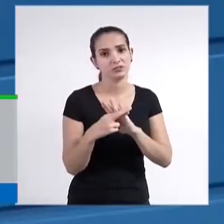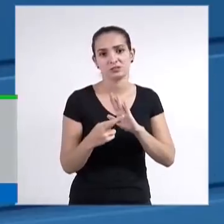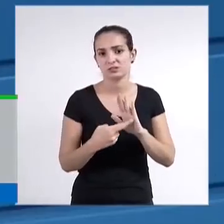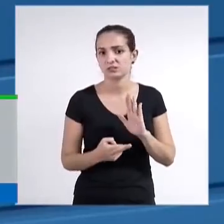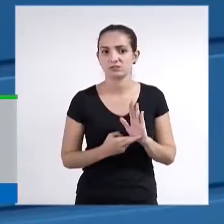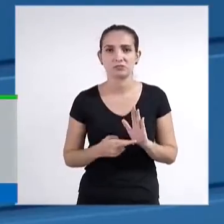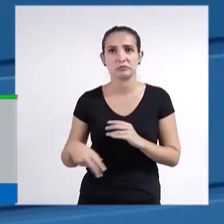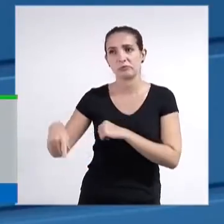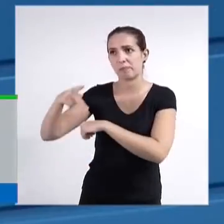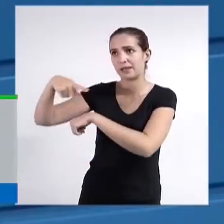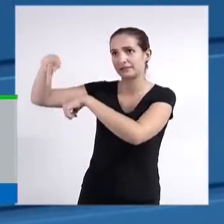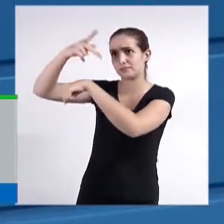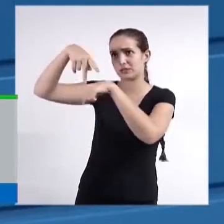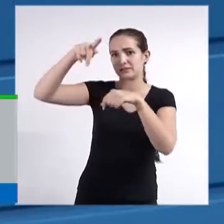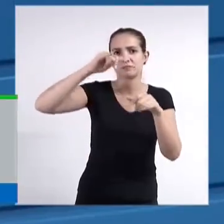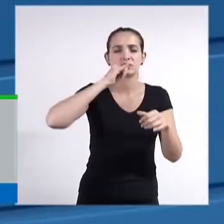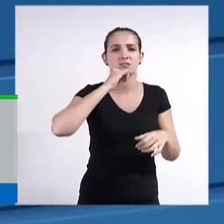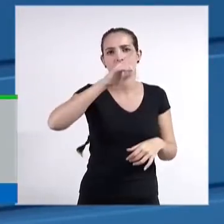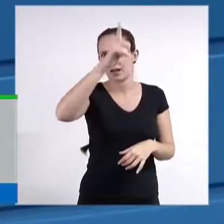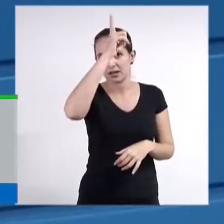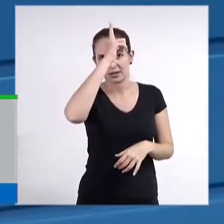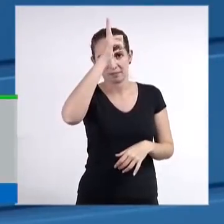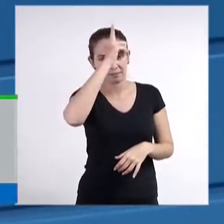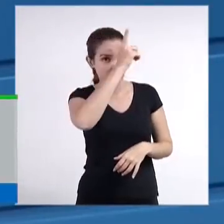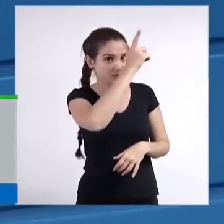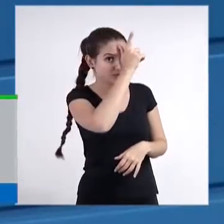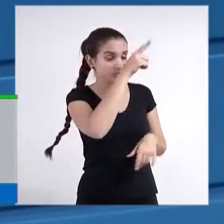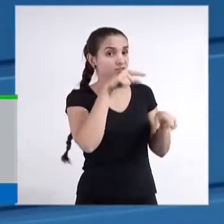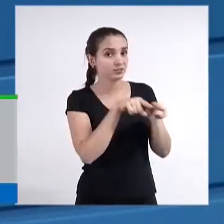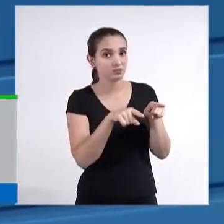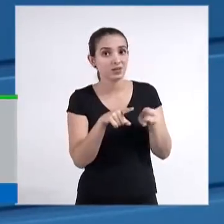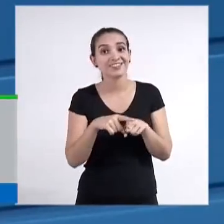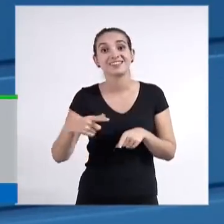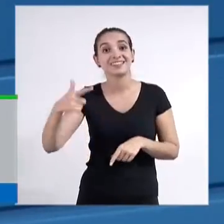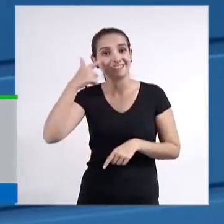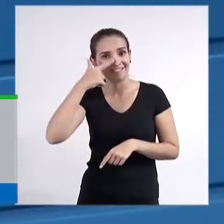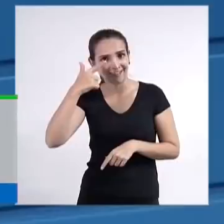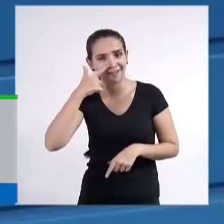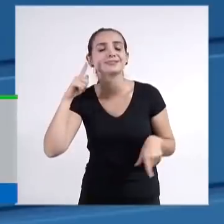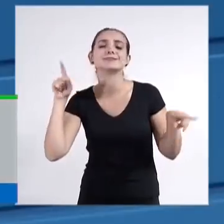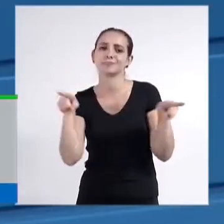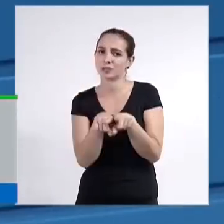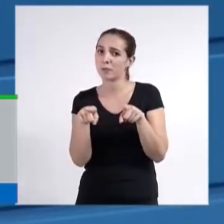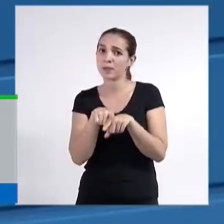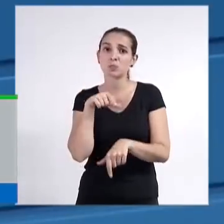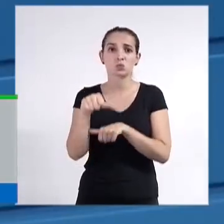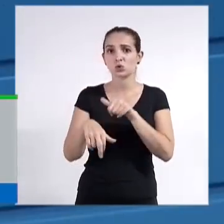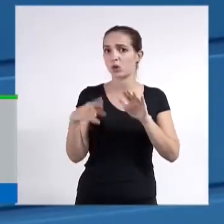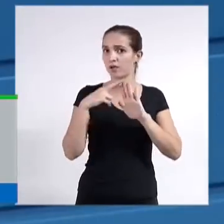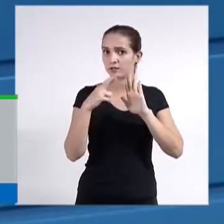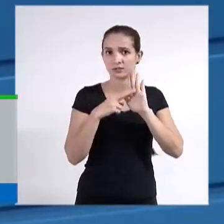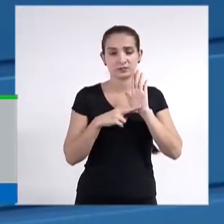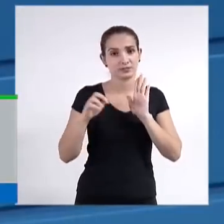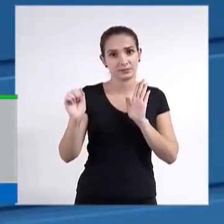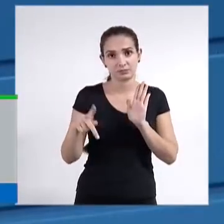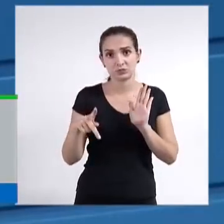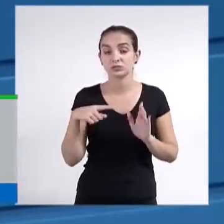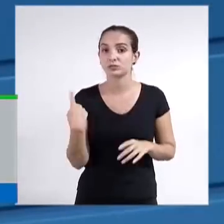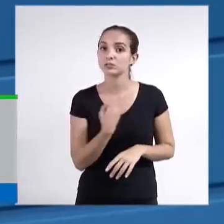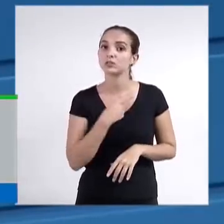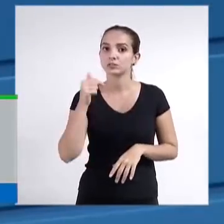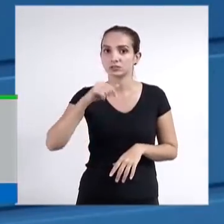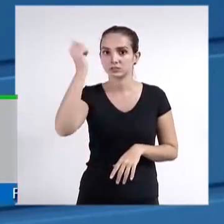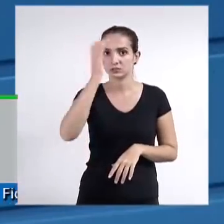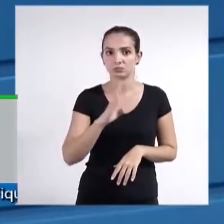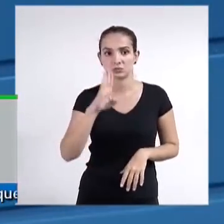Aconteceu isso em vários países, a Alemanha, o último país que fez isso foi a Grécia. E nós aqui no Brasil, e Vossa Excelência sabe muito bem